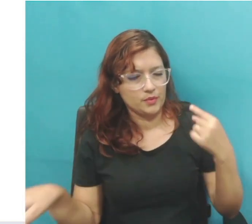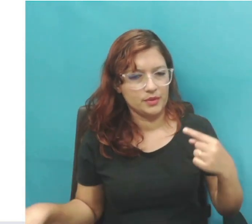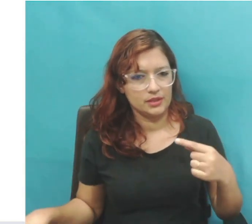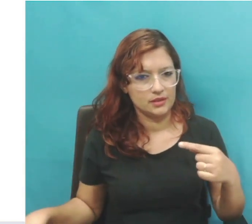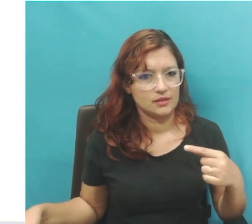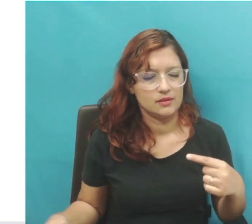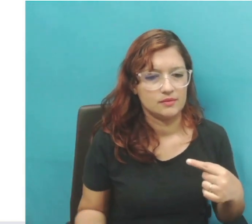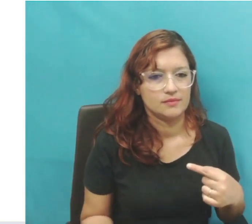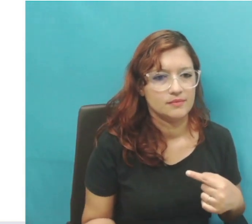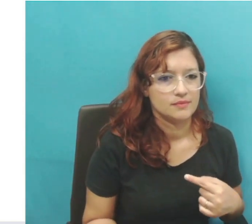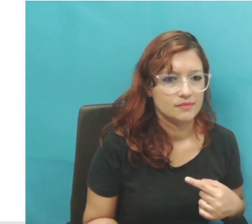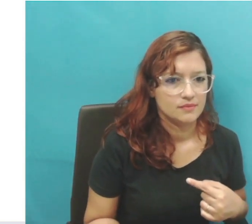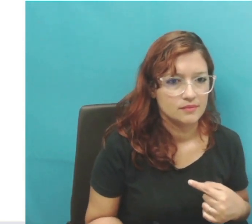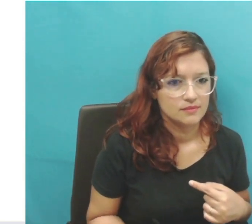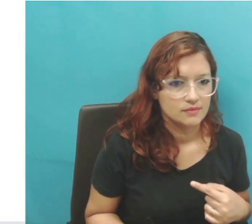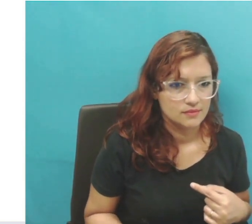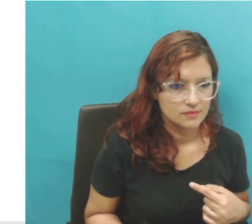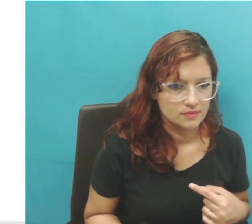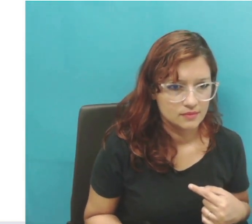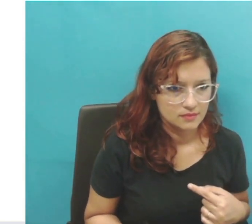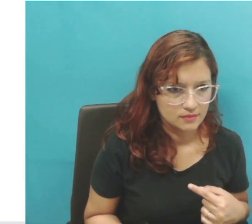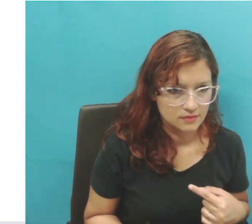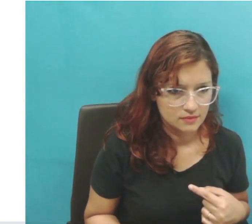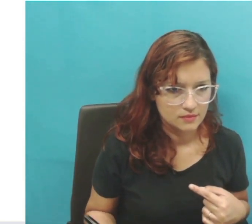Eu não posso falar isto quarto,